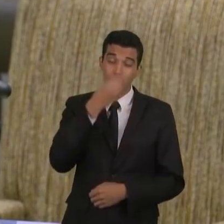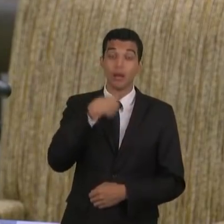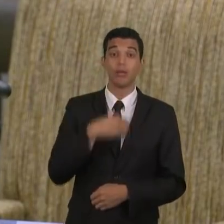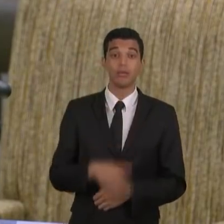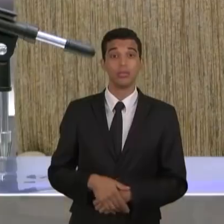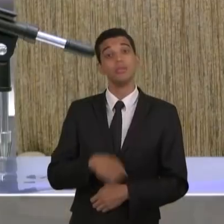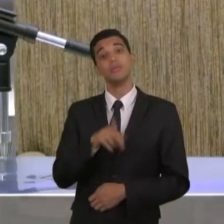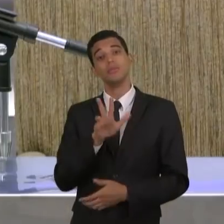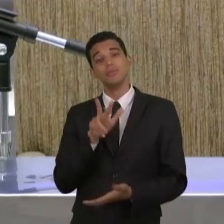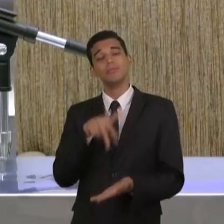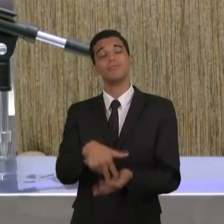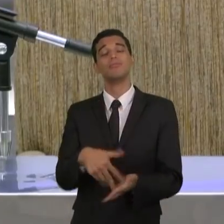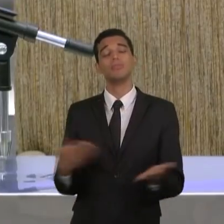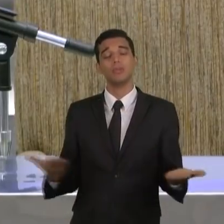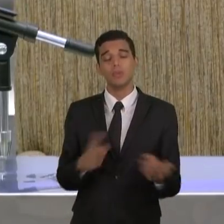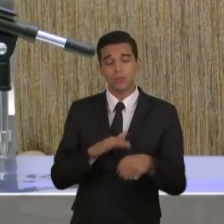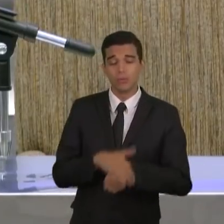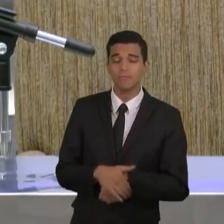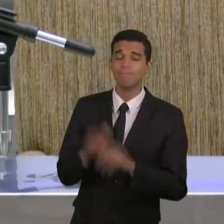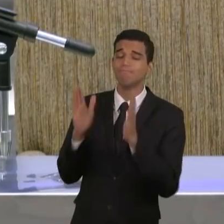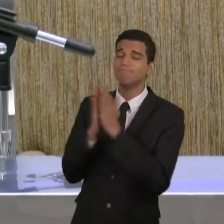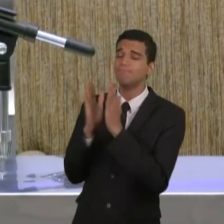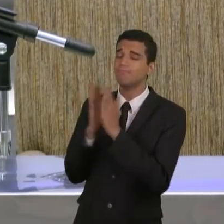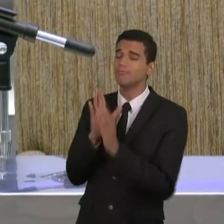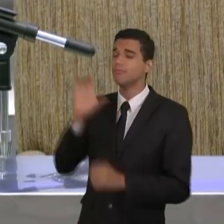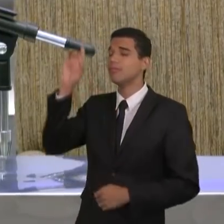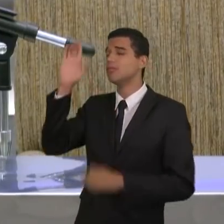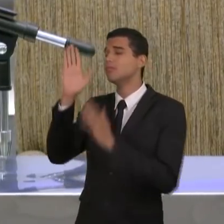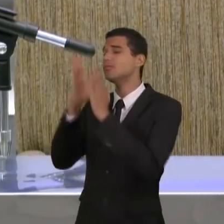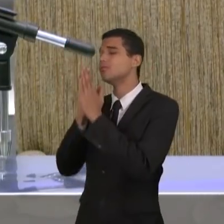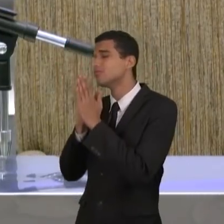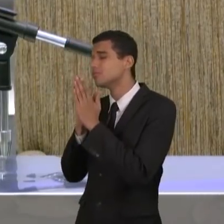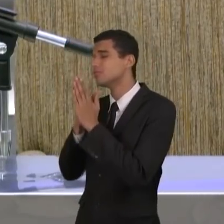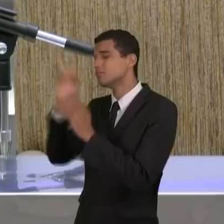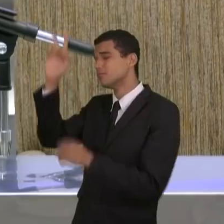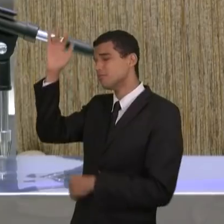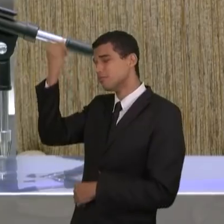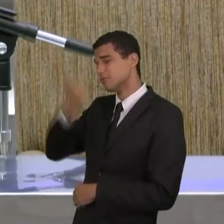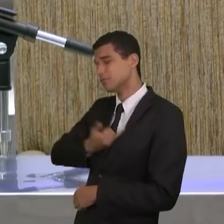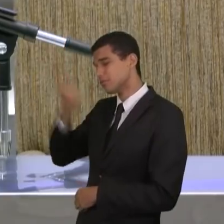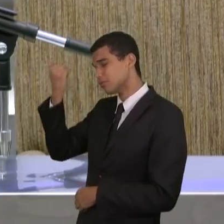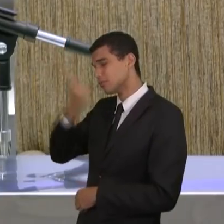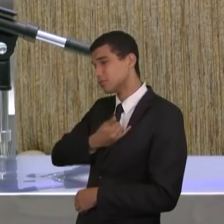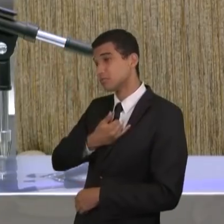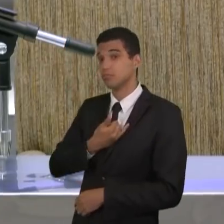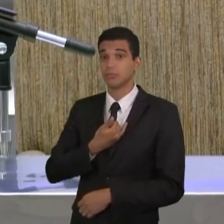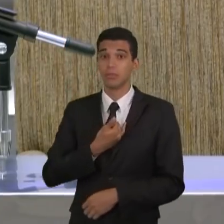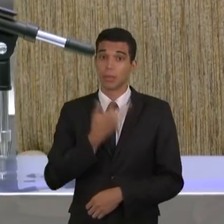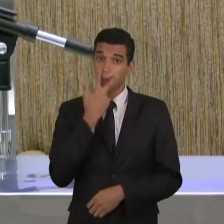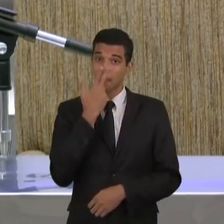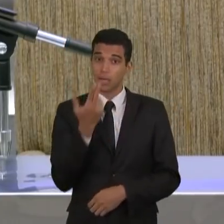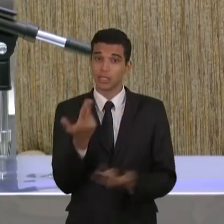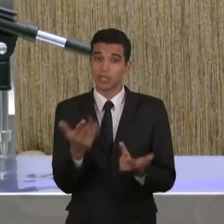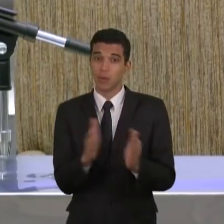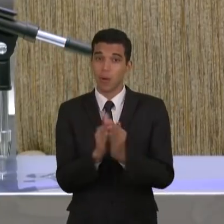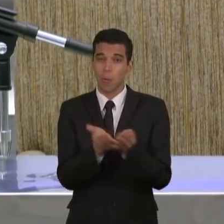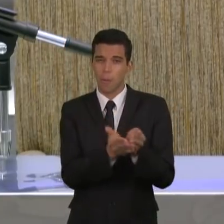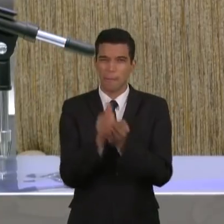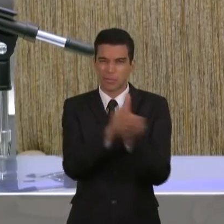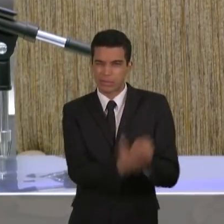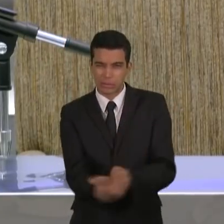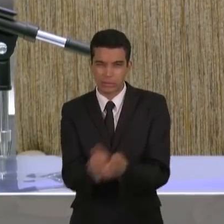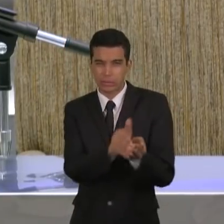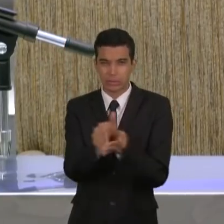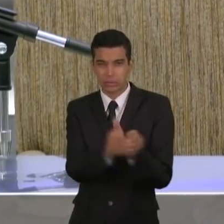pedindo uma resposta e a sua mente está atribulada para frente para trás feito aquele barco sendo balançado por uma tempestade